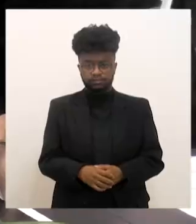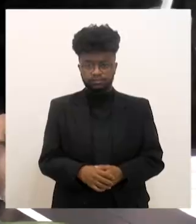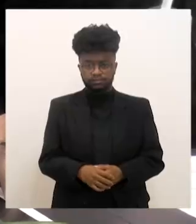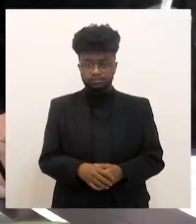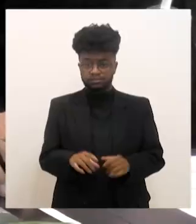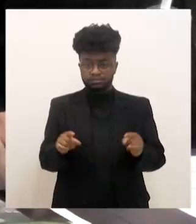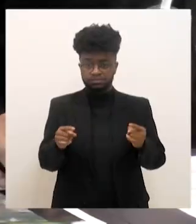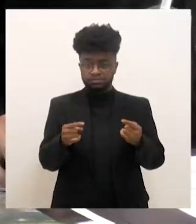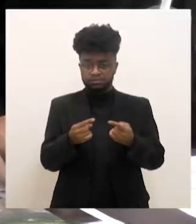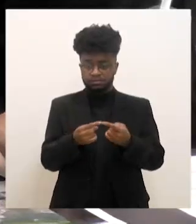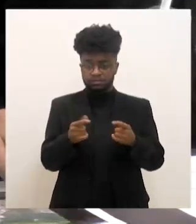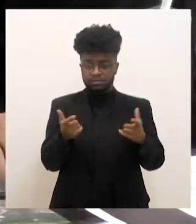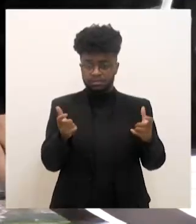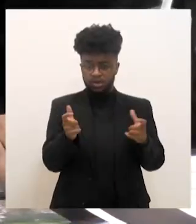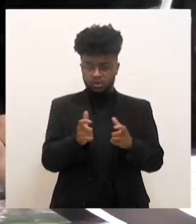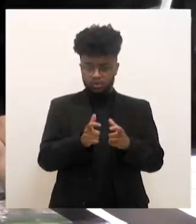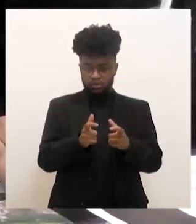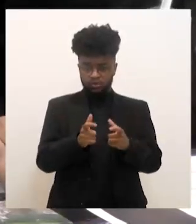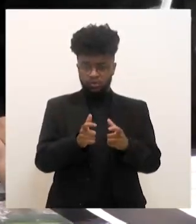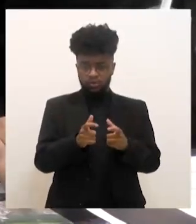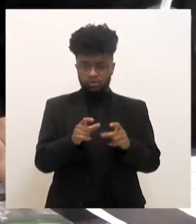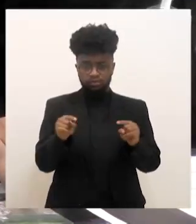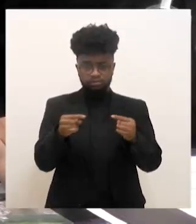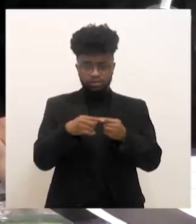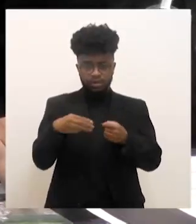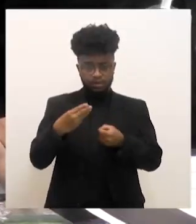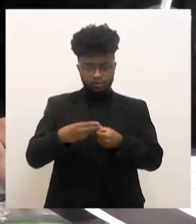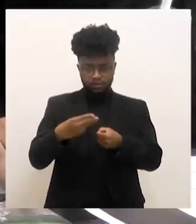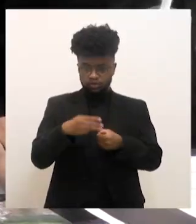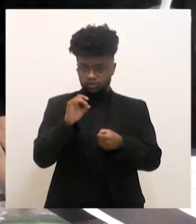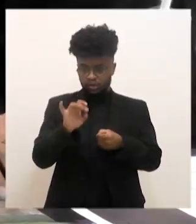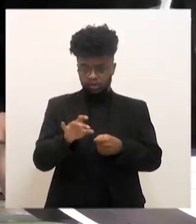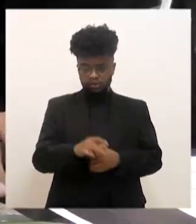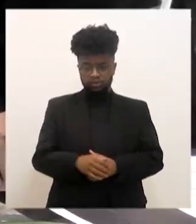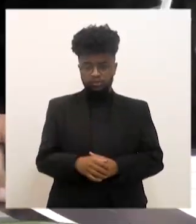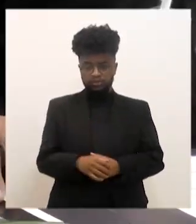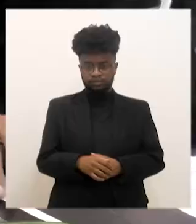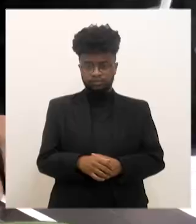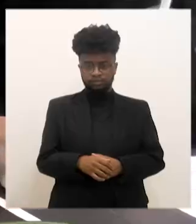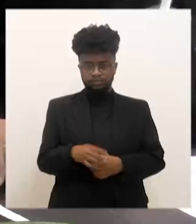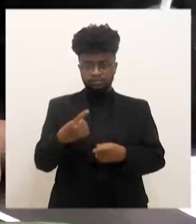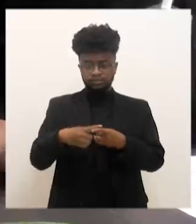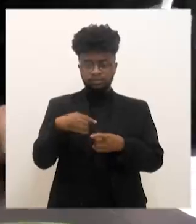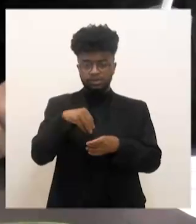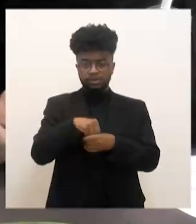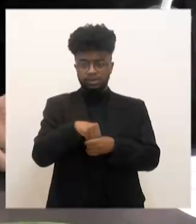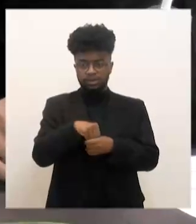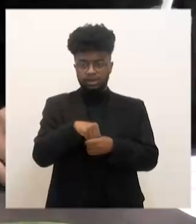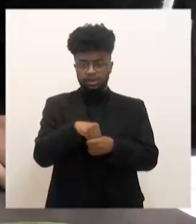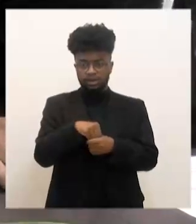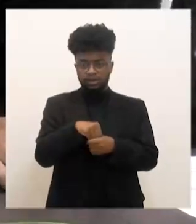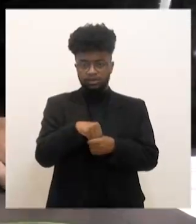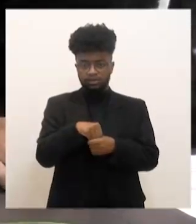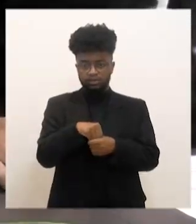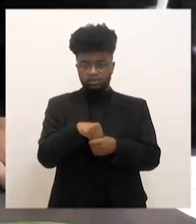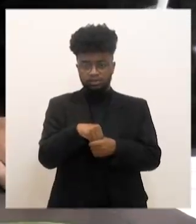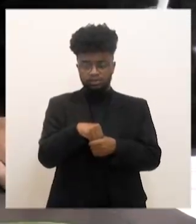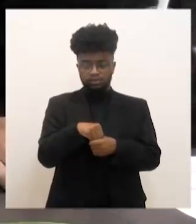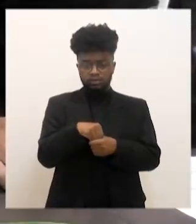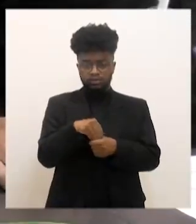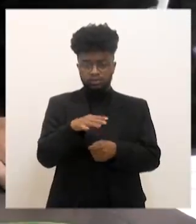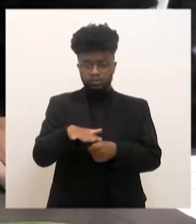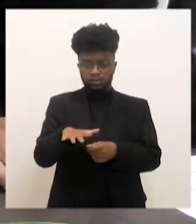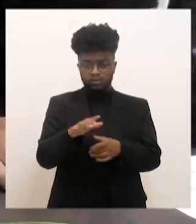algo de uma dimensão mais municipal, que é dentro de um